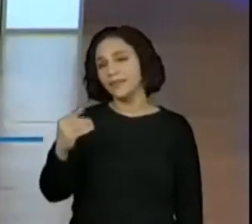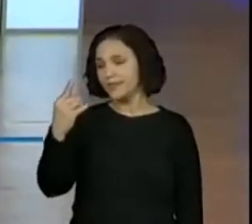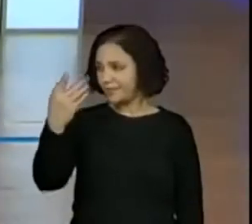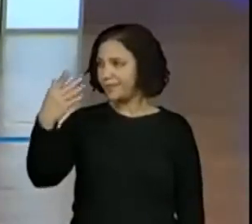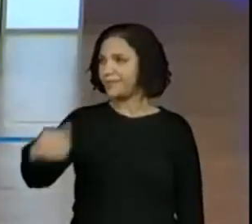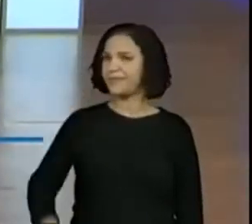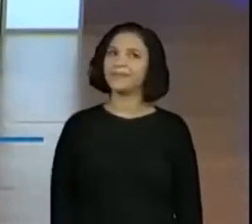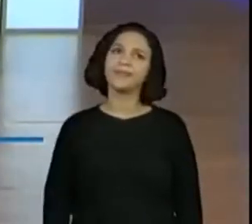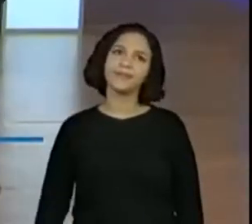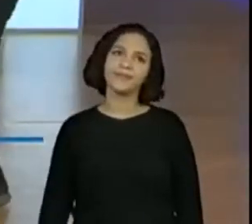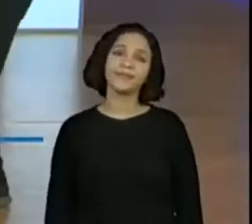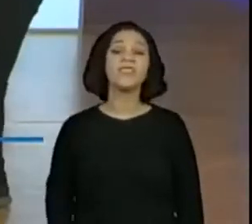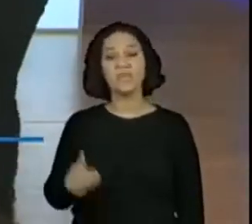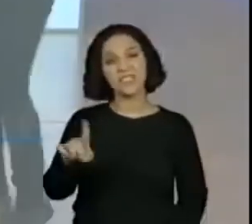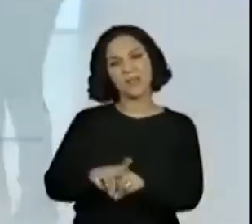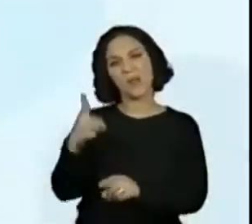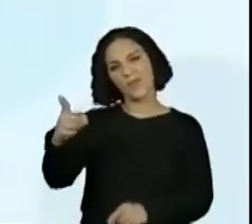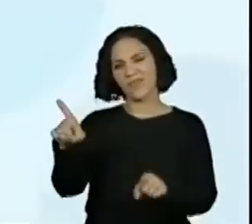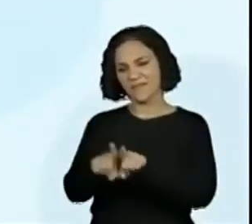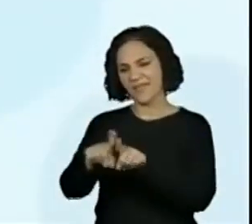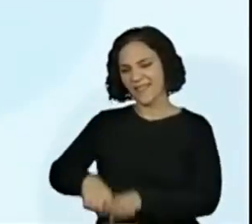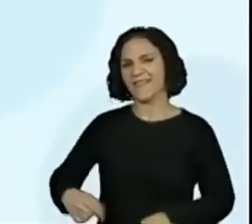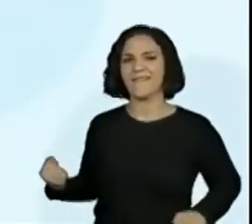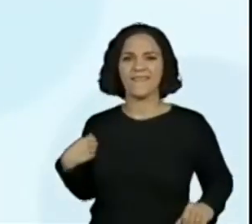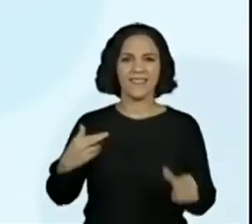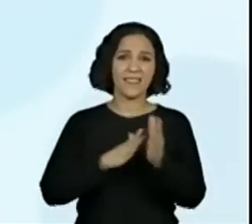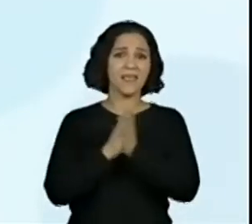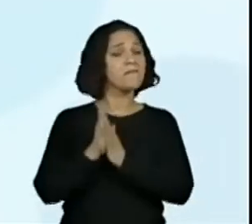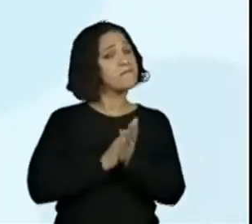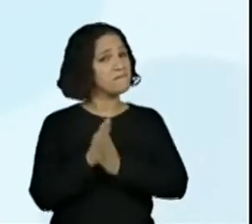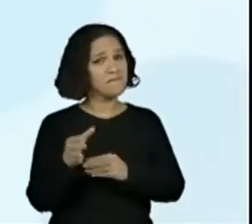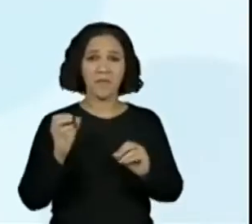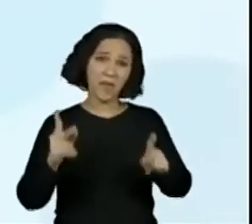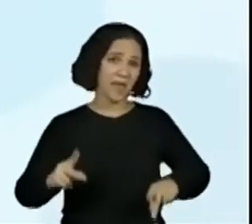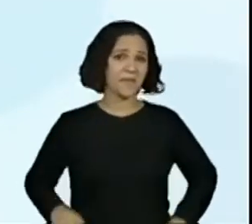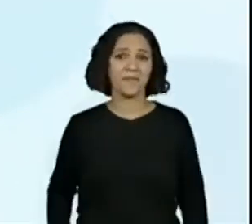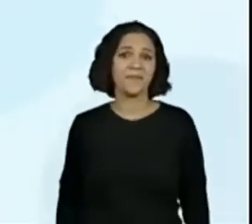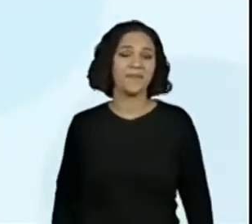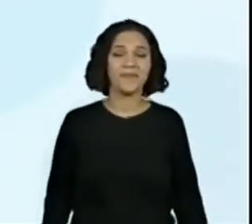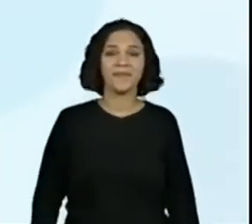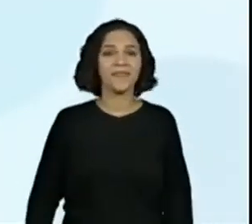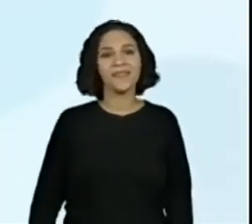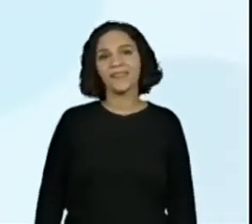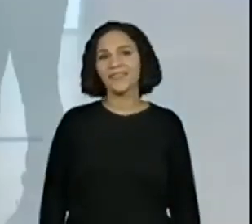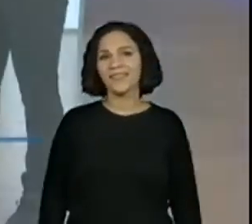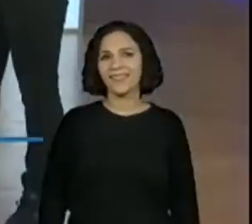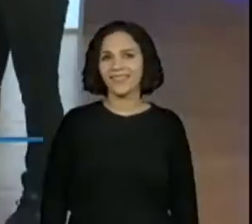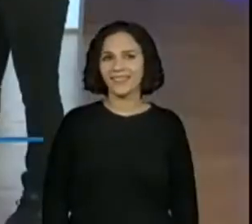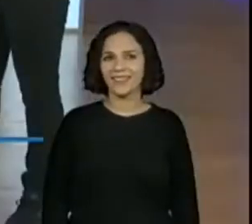um para nós lá então também agora desde que eu tire um jovem sim ó